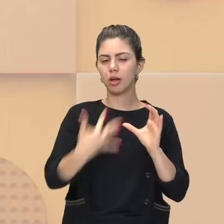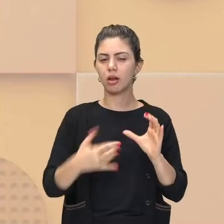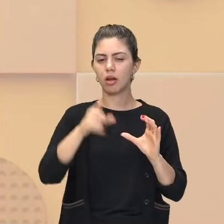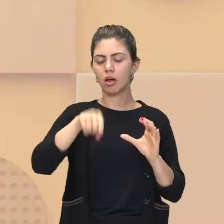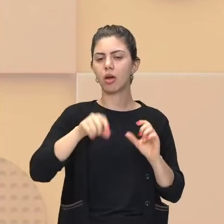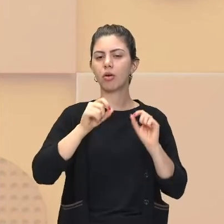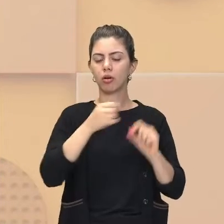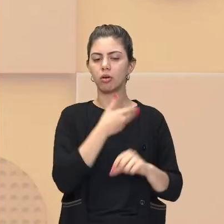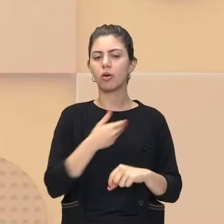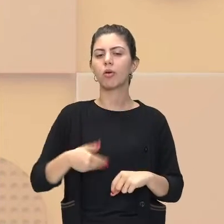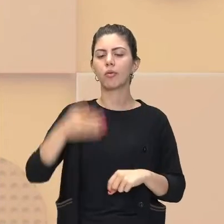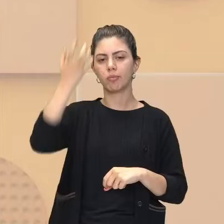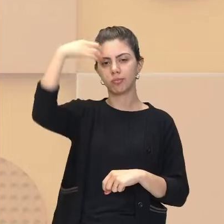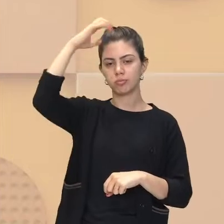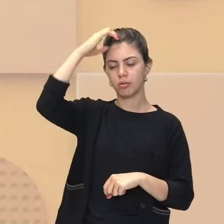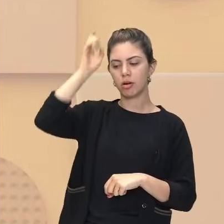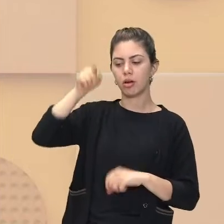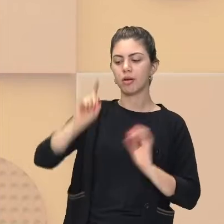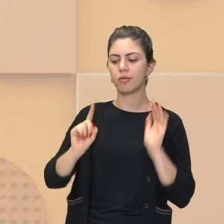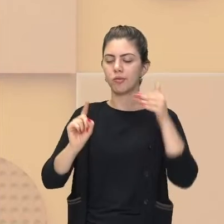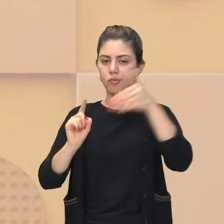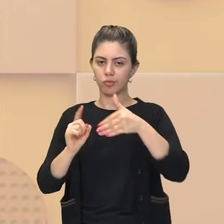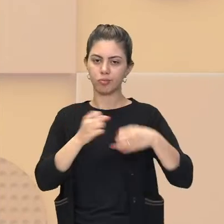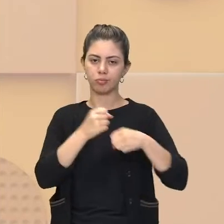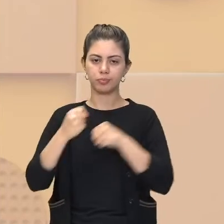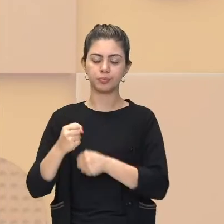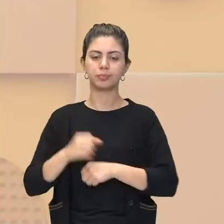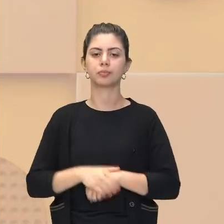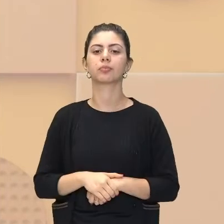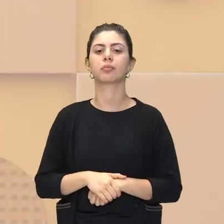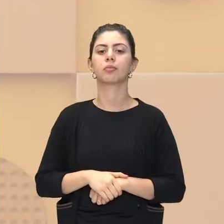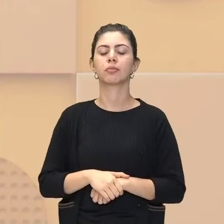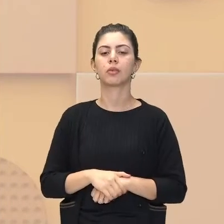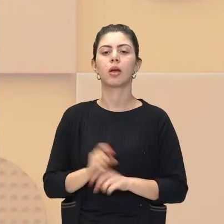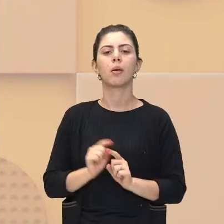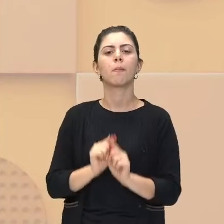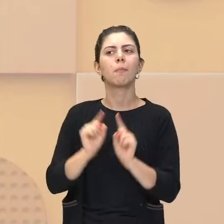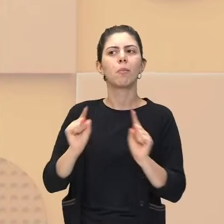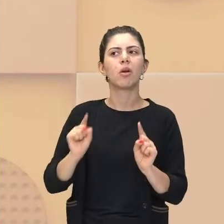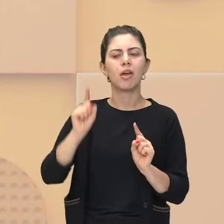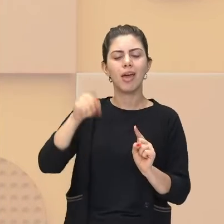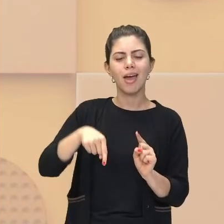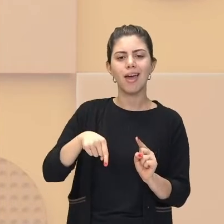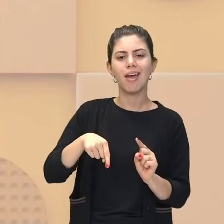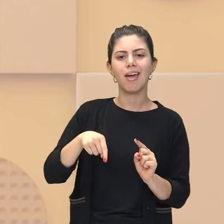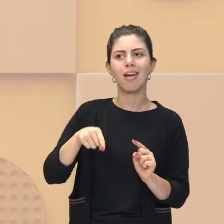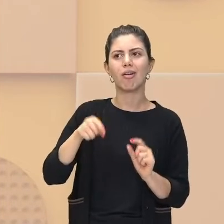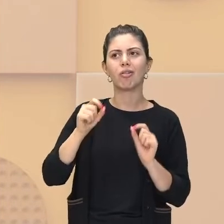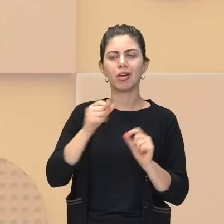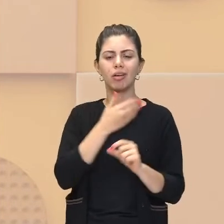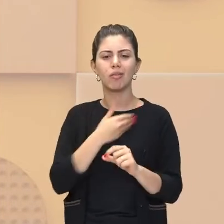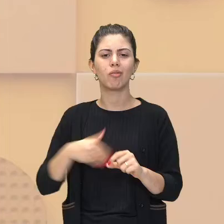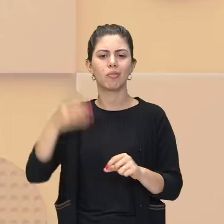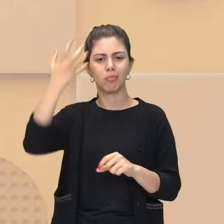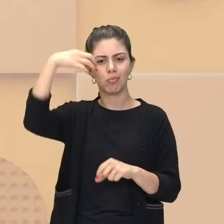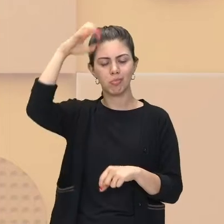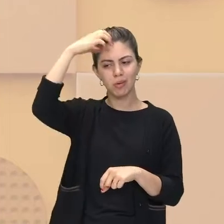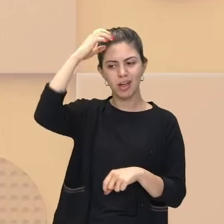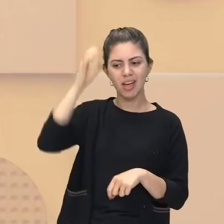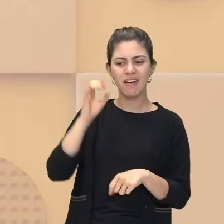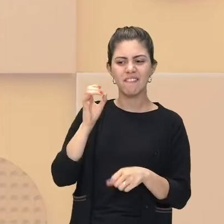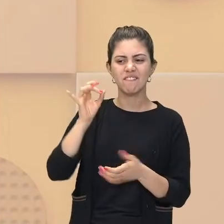monarquia centralizada, mas ainda não é uma monarquia nacional, ainda não é um